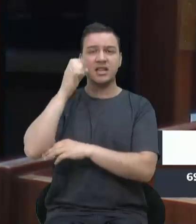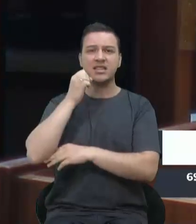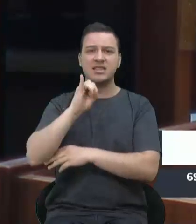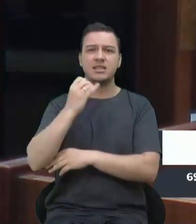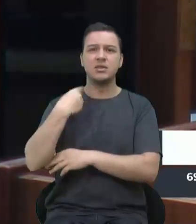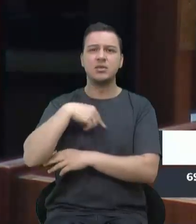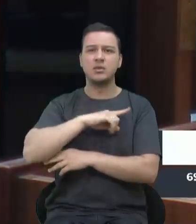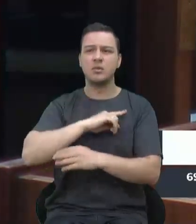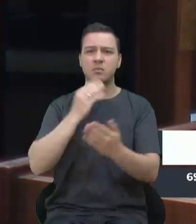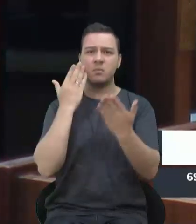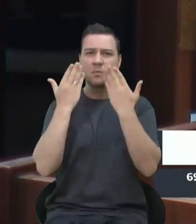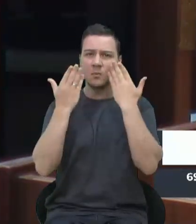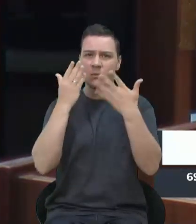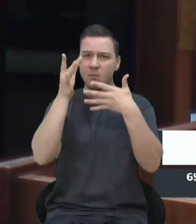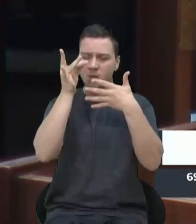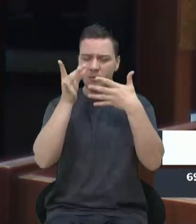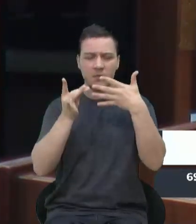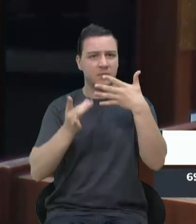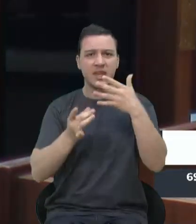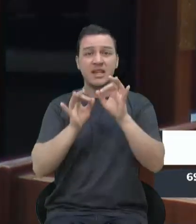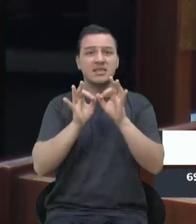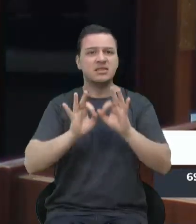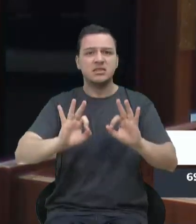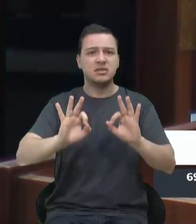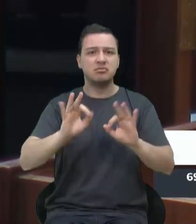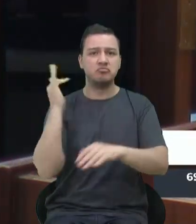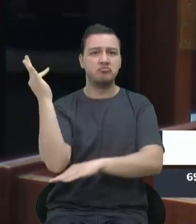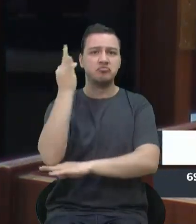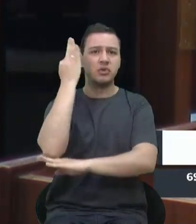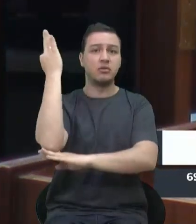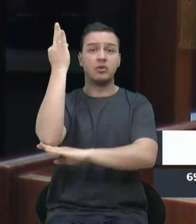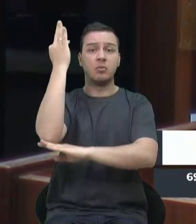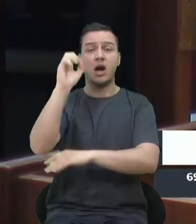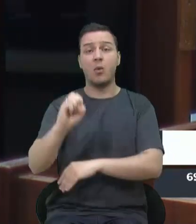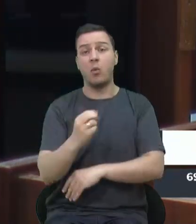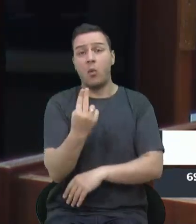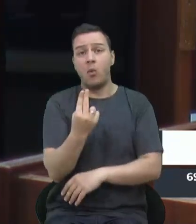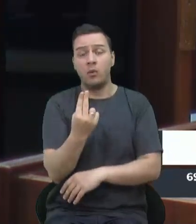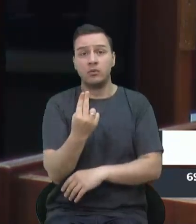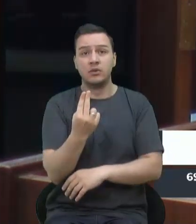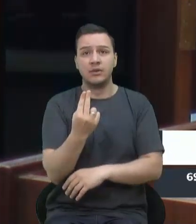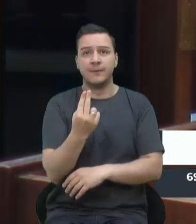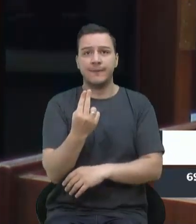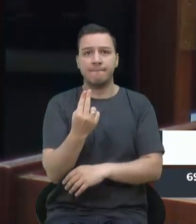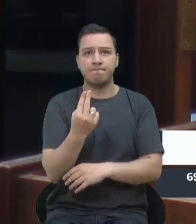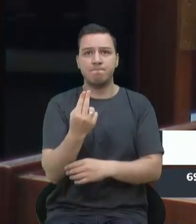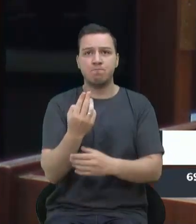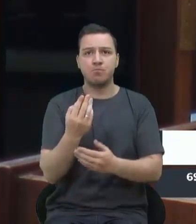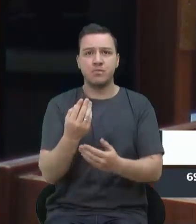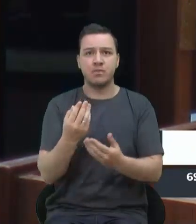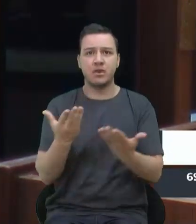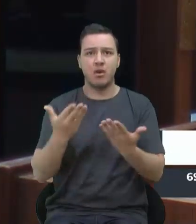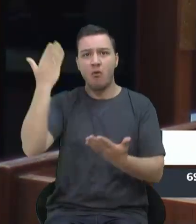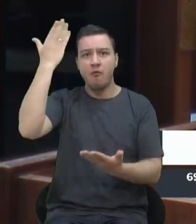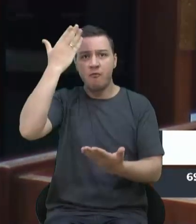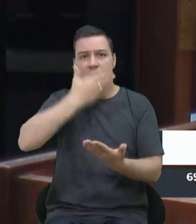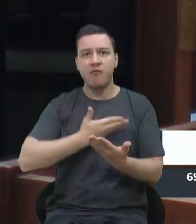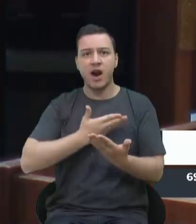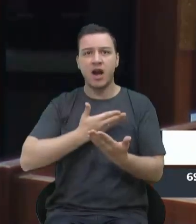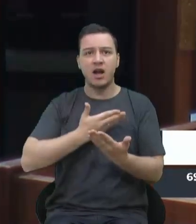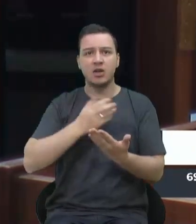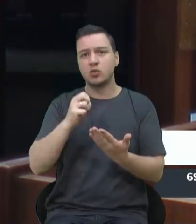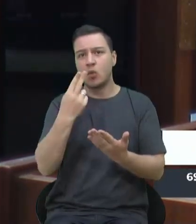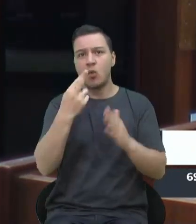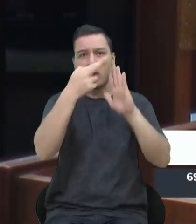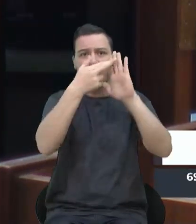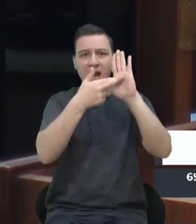examinar meramente do ponto de vista formal, ou seja, a subsunção de um fato a uma norma